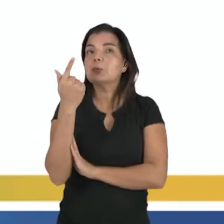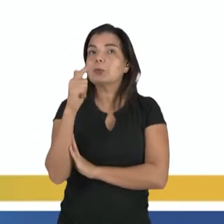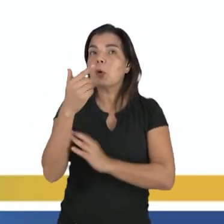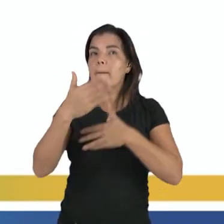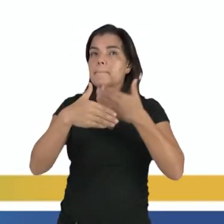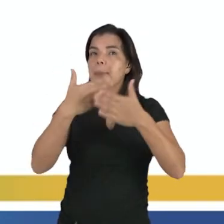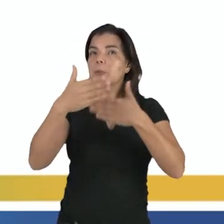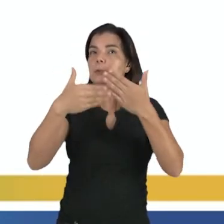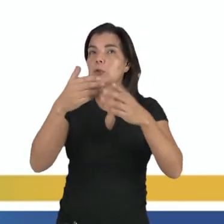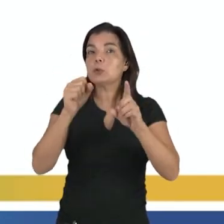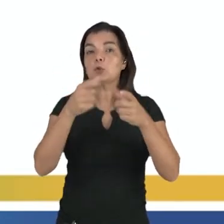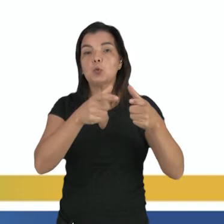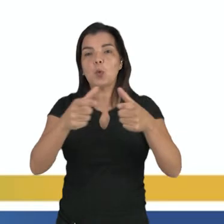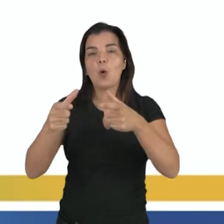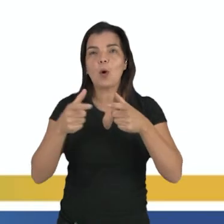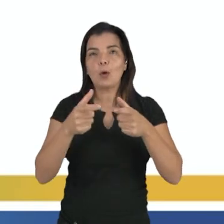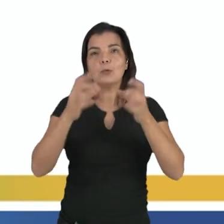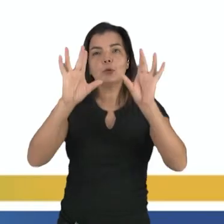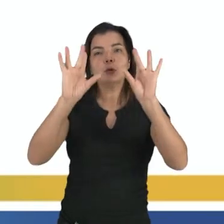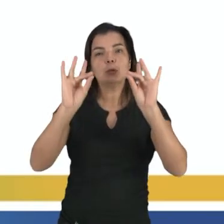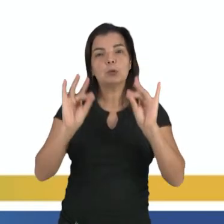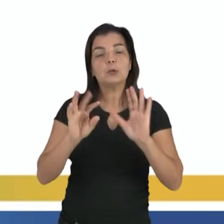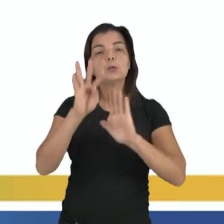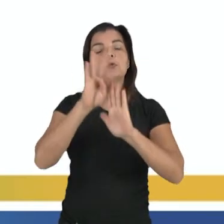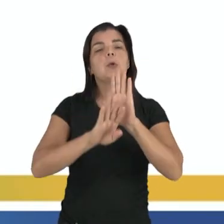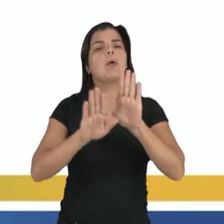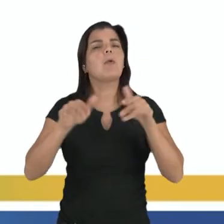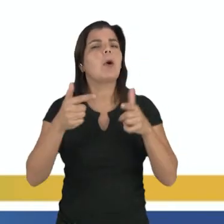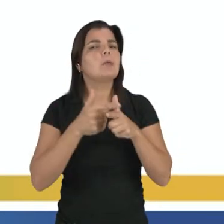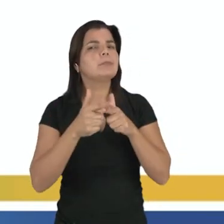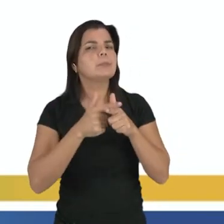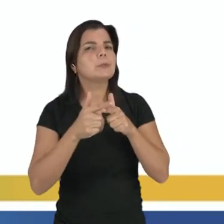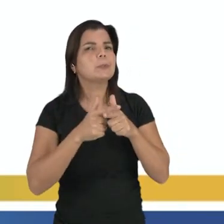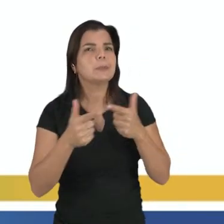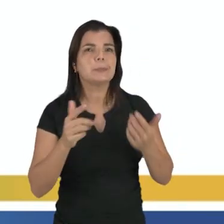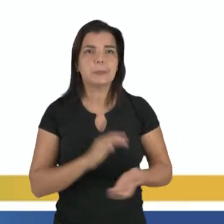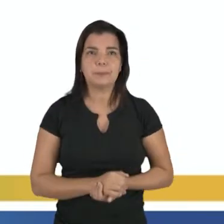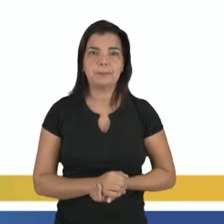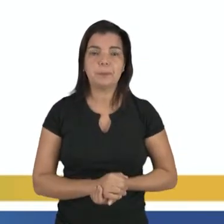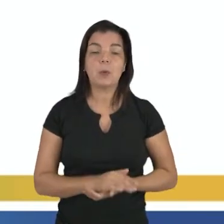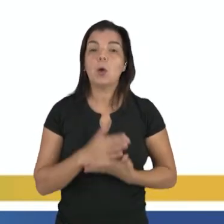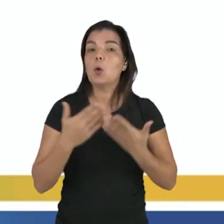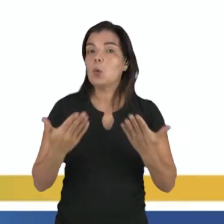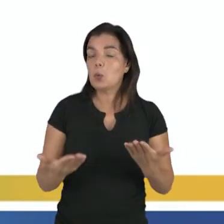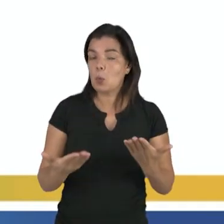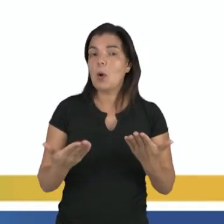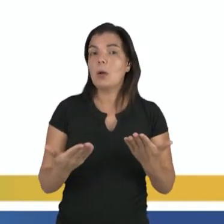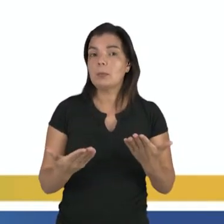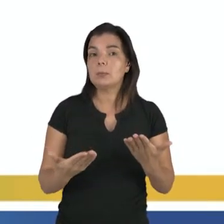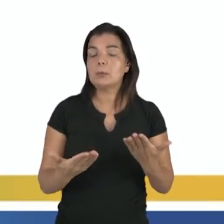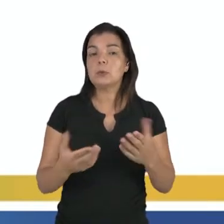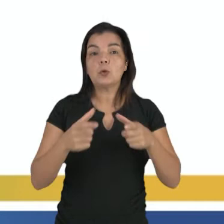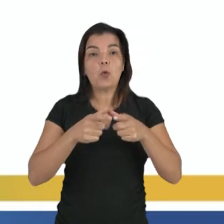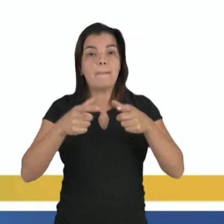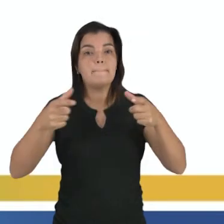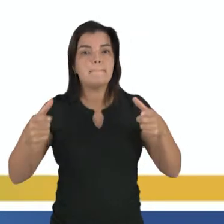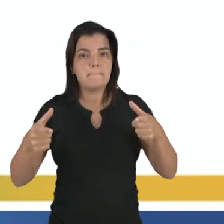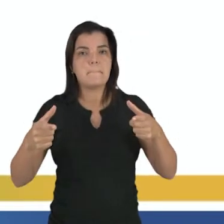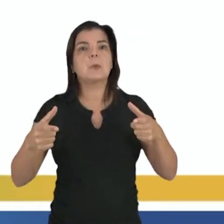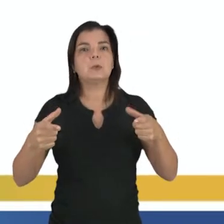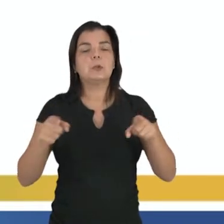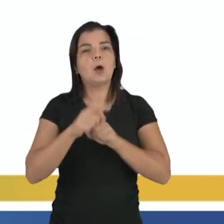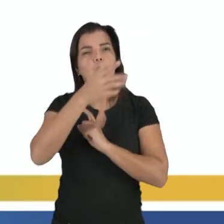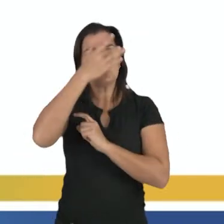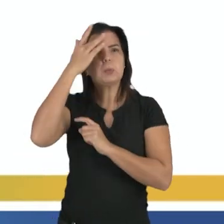processo socioespacial descrito no texto é: qual a consequência disso? Qual a consequência, né, desse aumento da periferia,